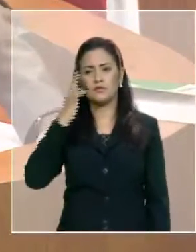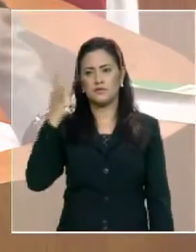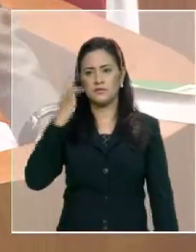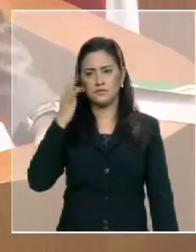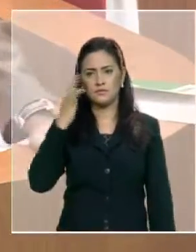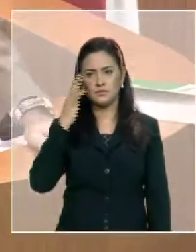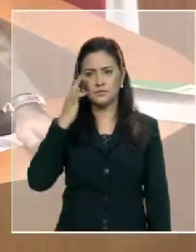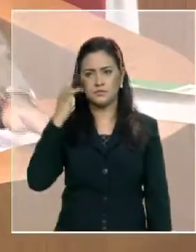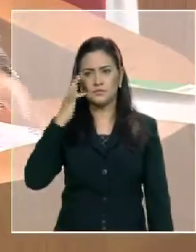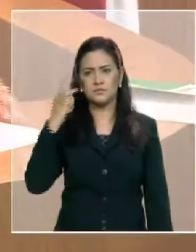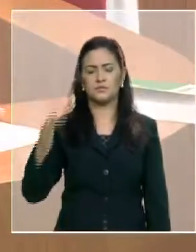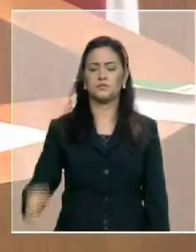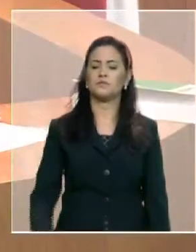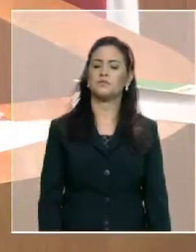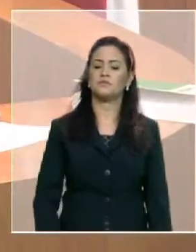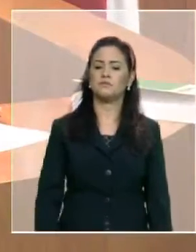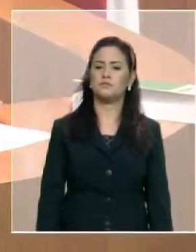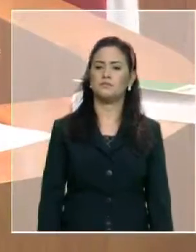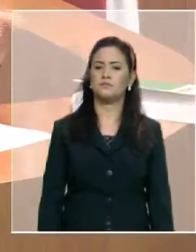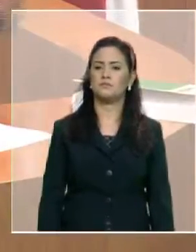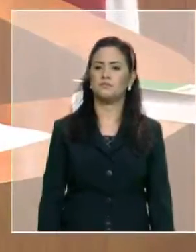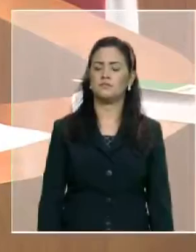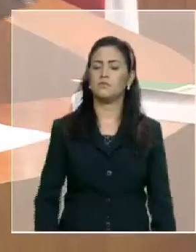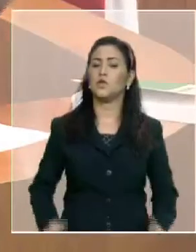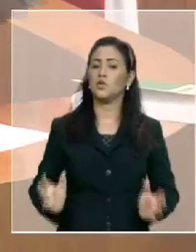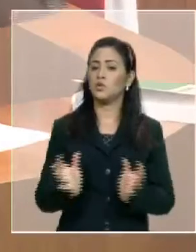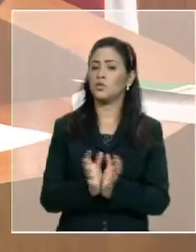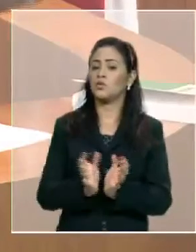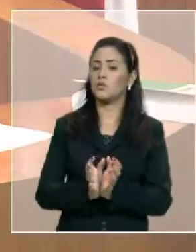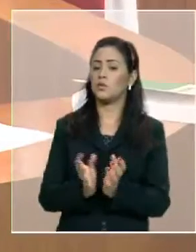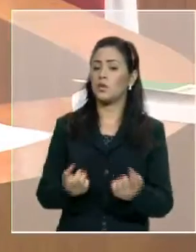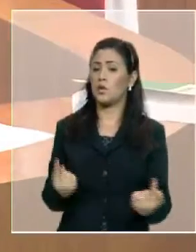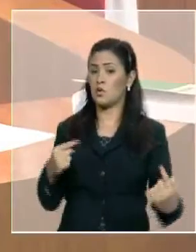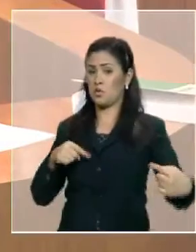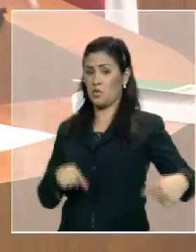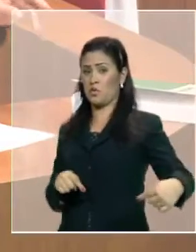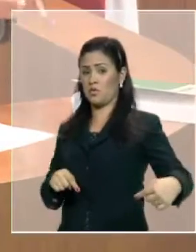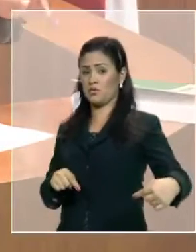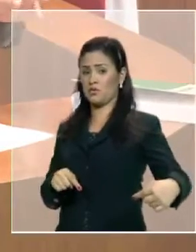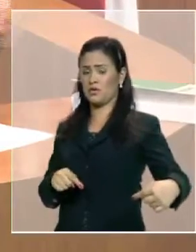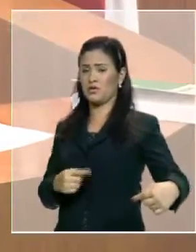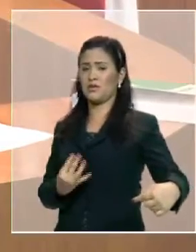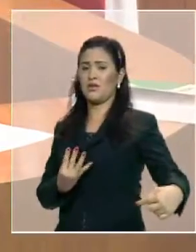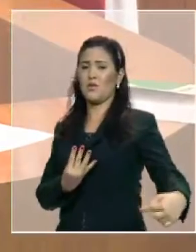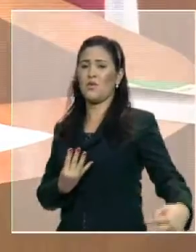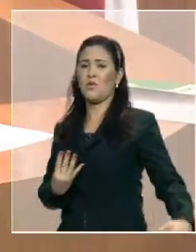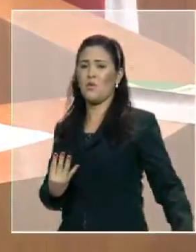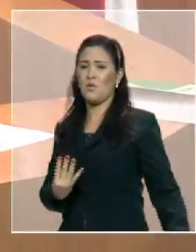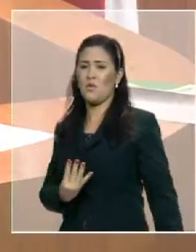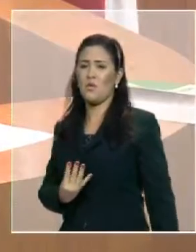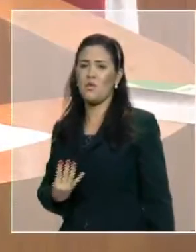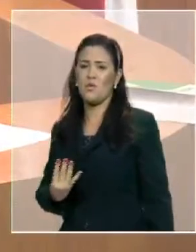a oposição toda, deputado Eduardo Braide, a oposição toda dentro dessa casa são apenas 4 parlamentares.